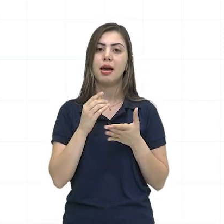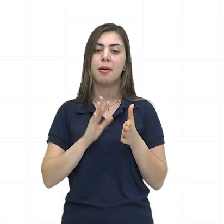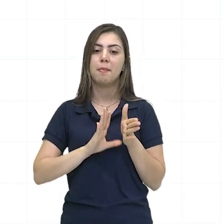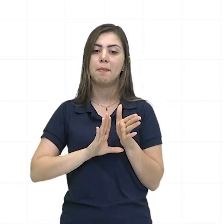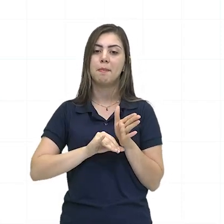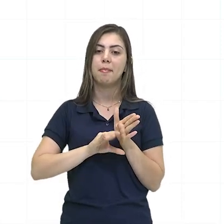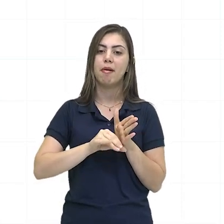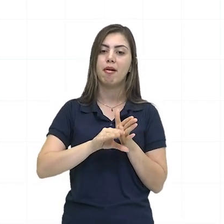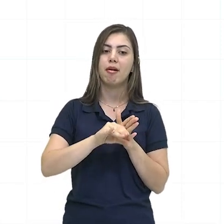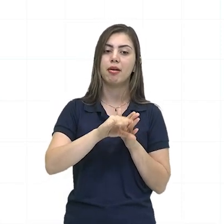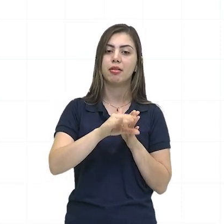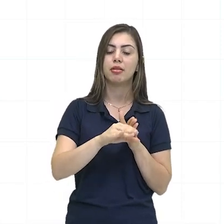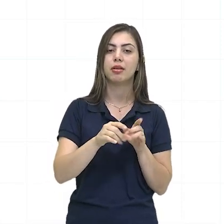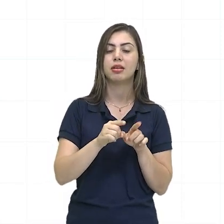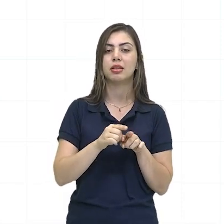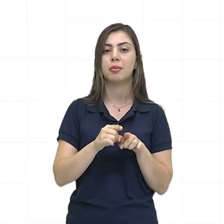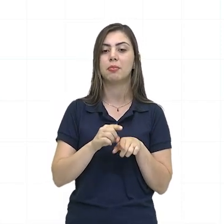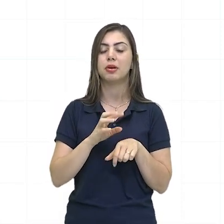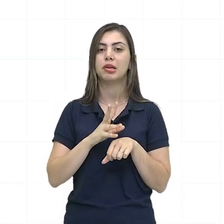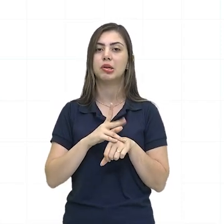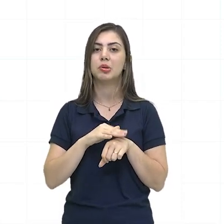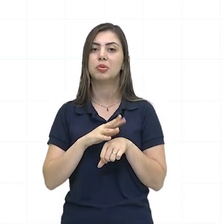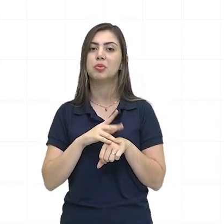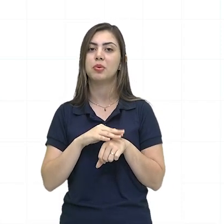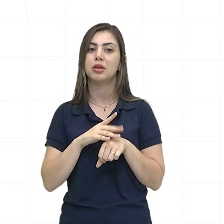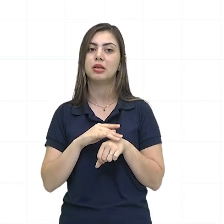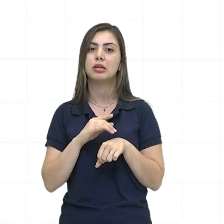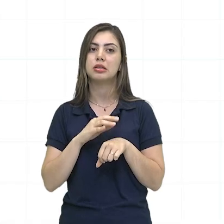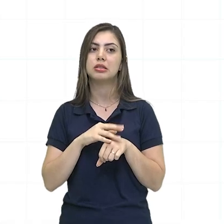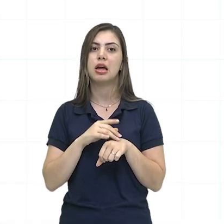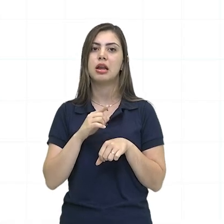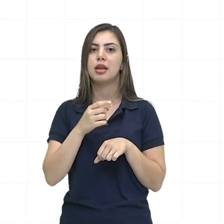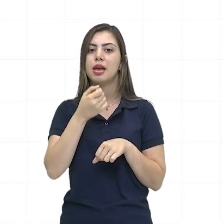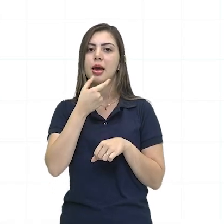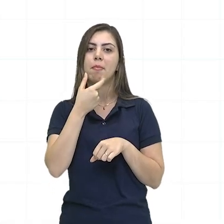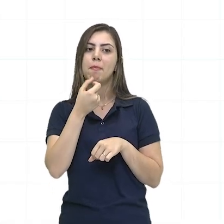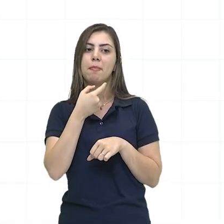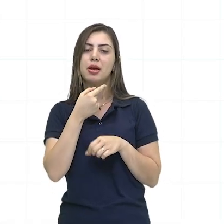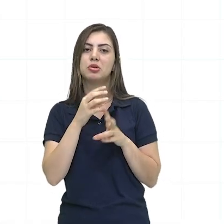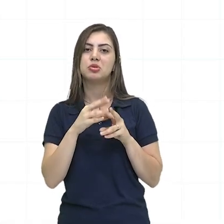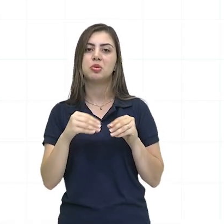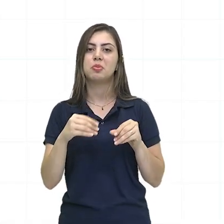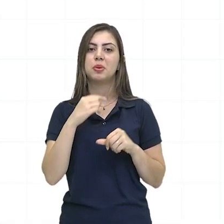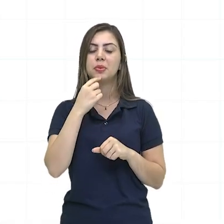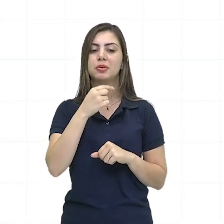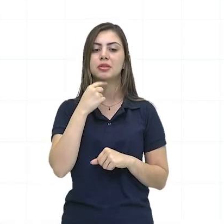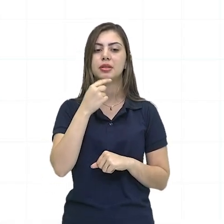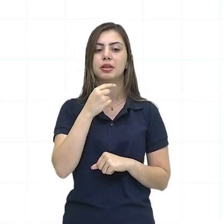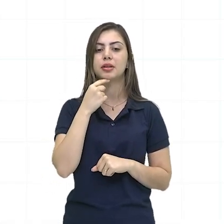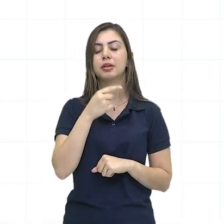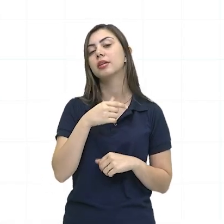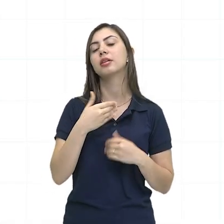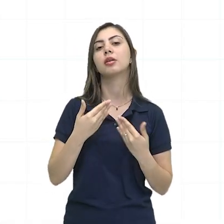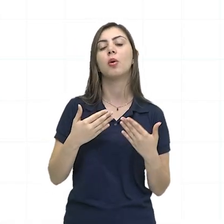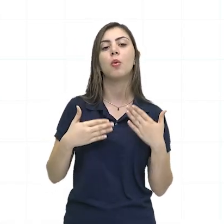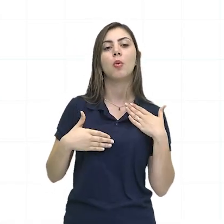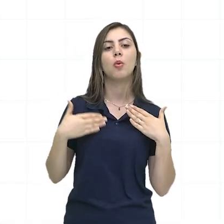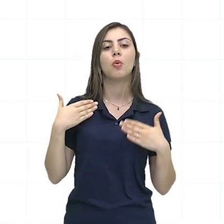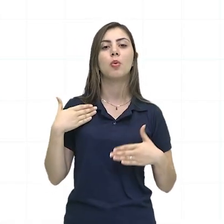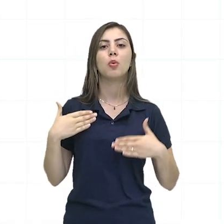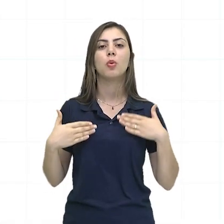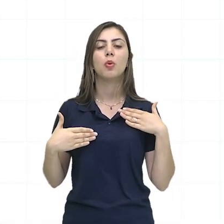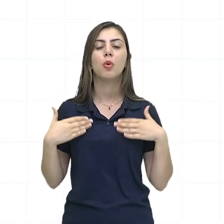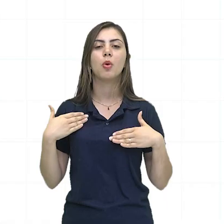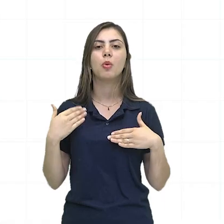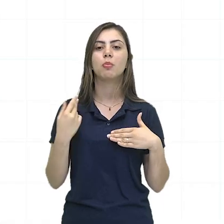e doenças autoimunes, certo? Ou seja, o seu corpo vai produzir